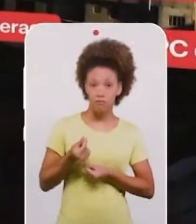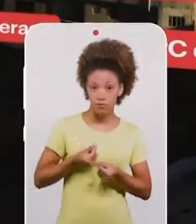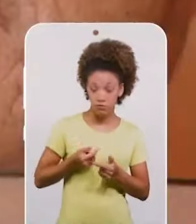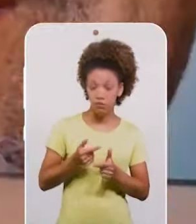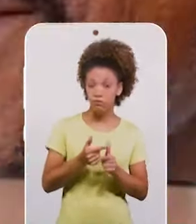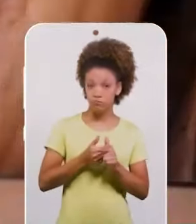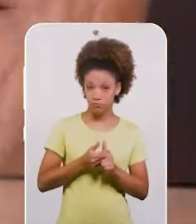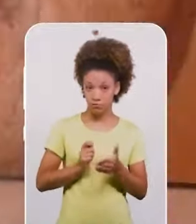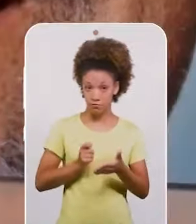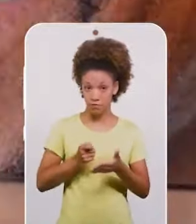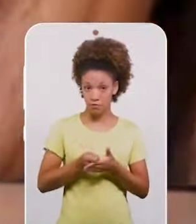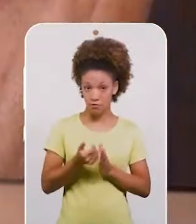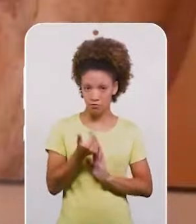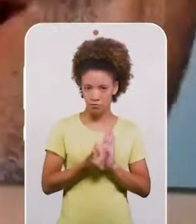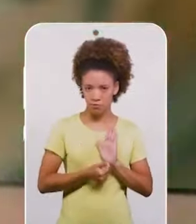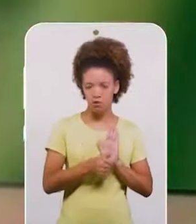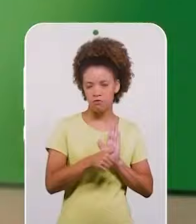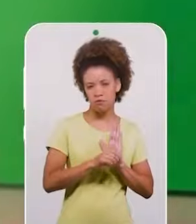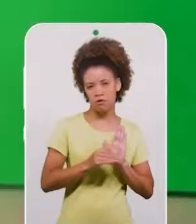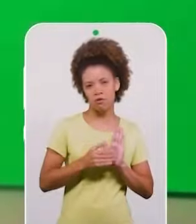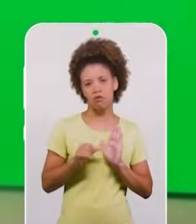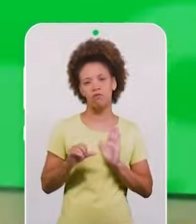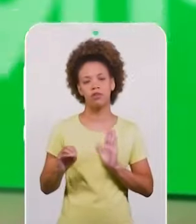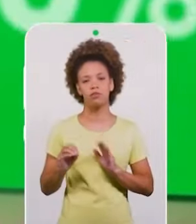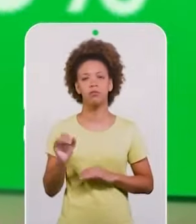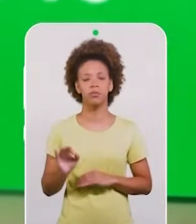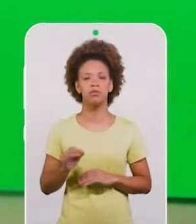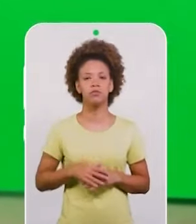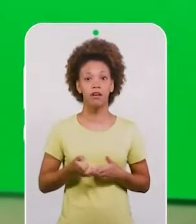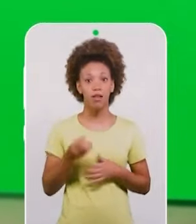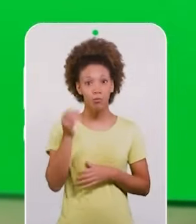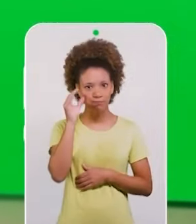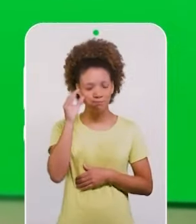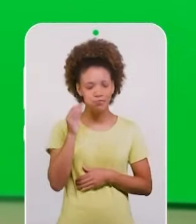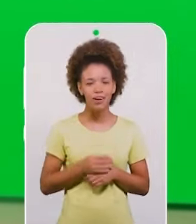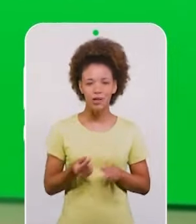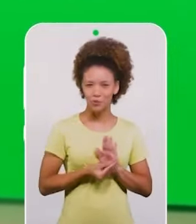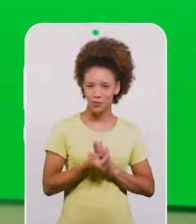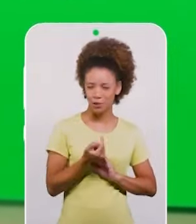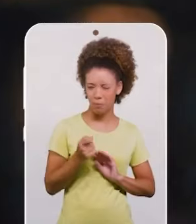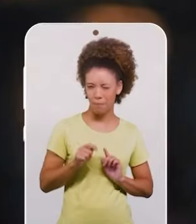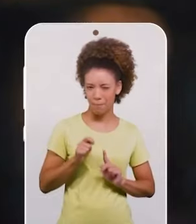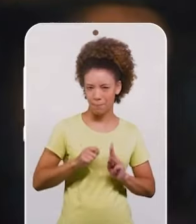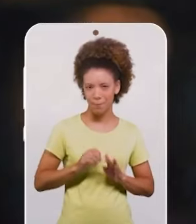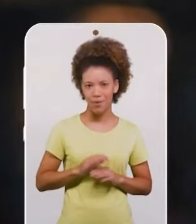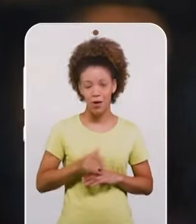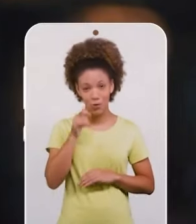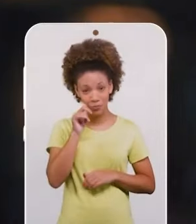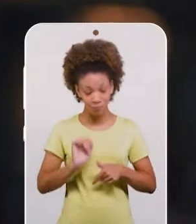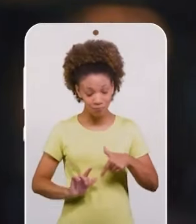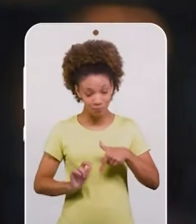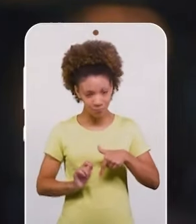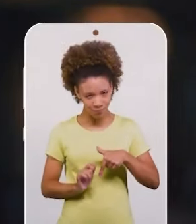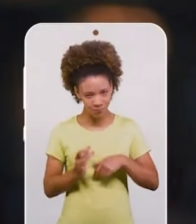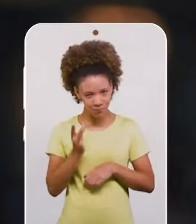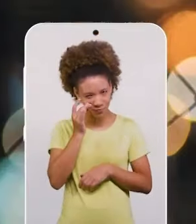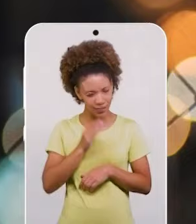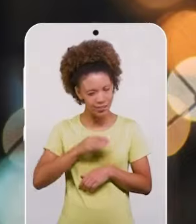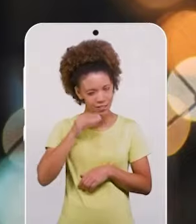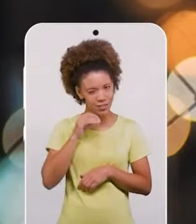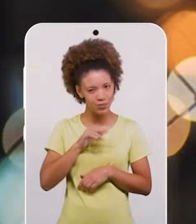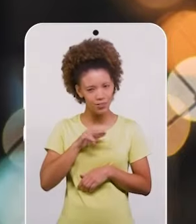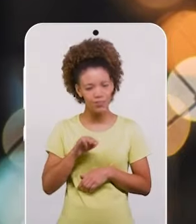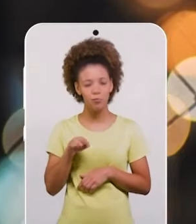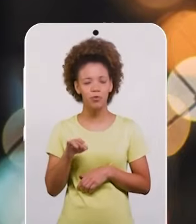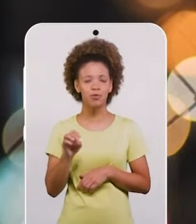Serasa, refinanciando as suas dívidas com desconto de 70% a 90%. Quer saber mais sobre a renda mínima de mil reais?